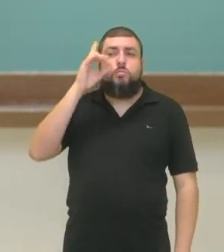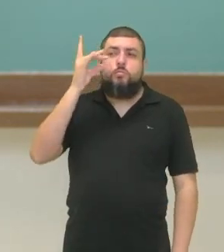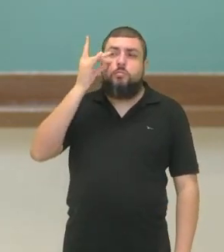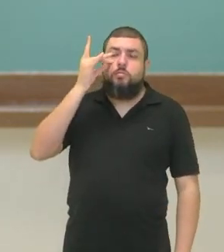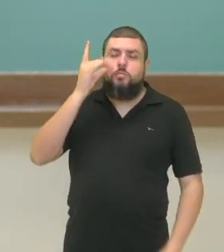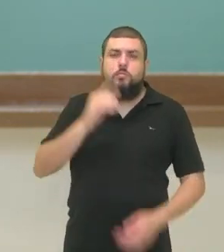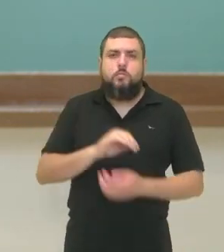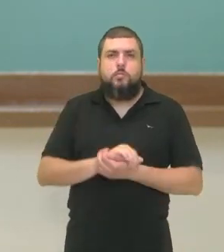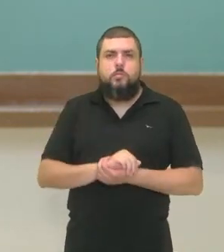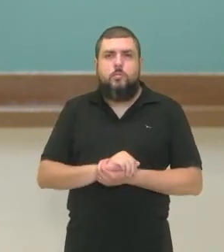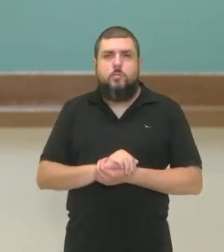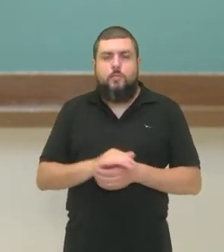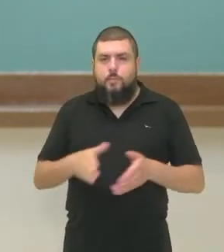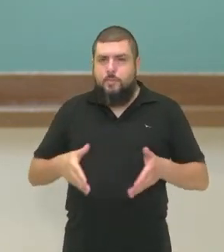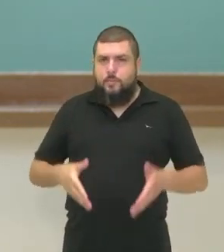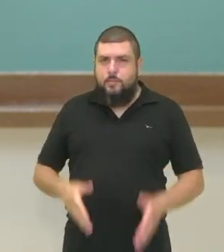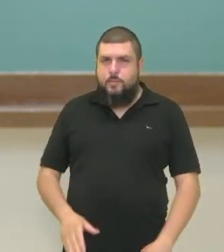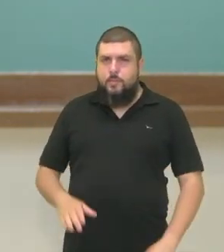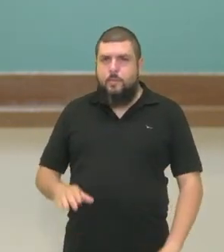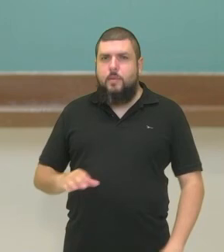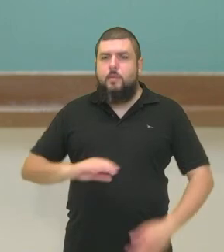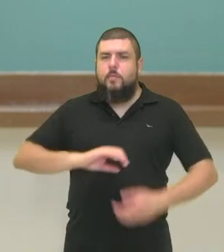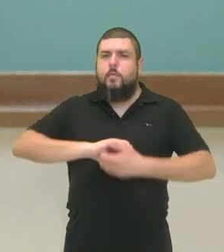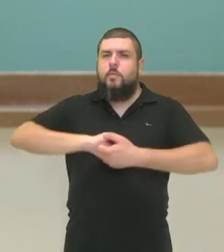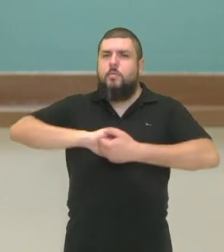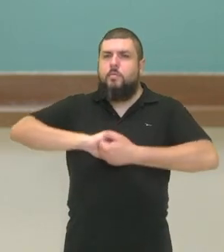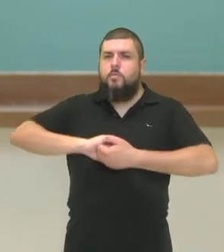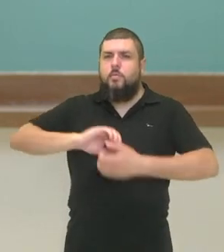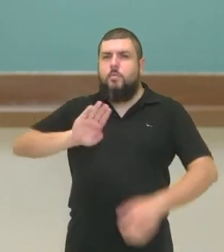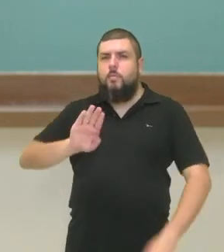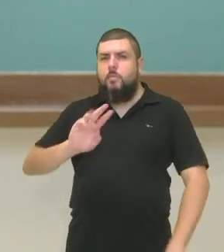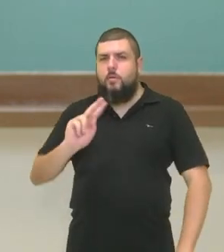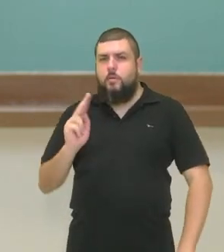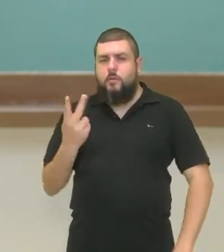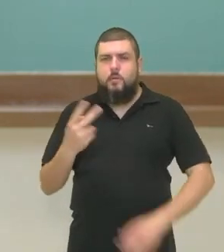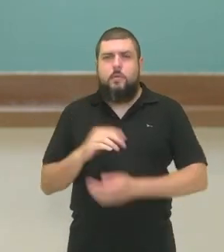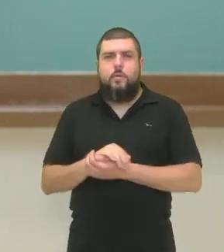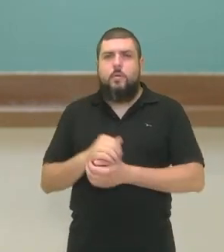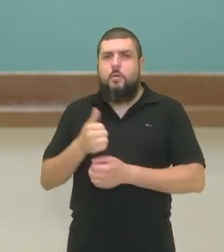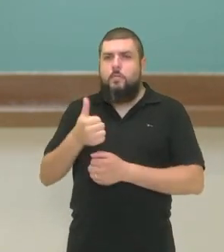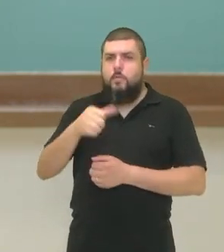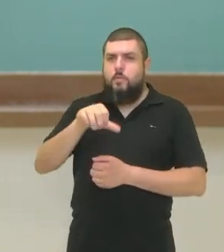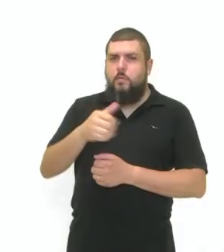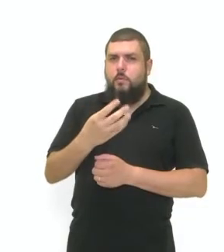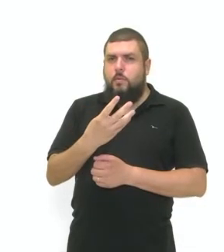Belo Horizonte, em 1945, é jornalista e escritor.